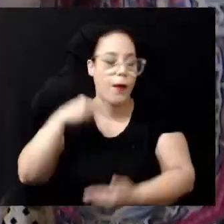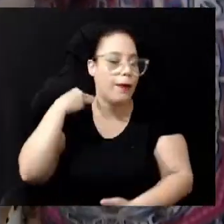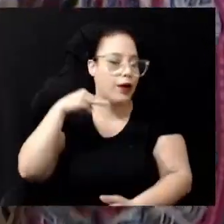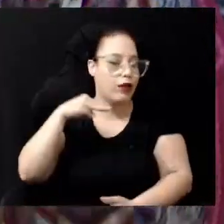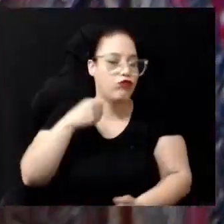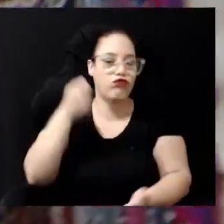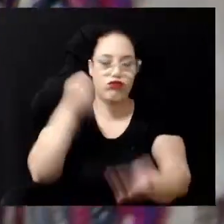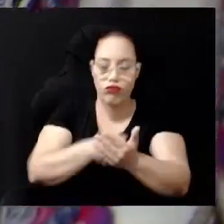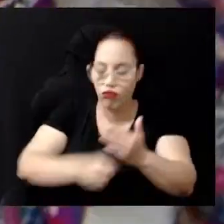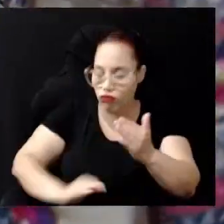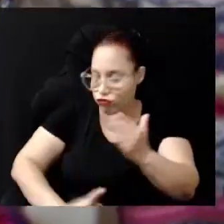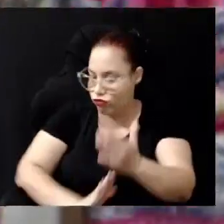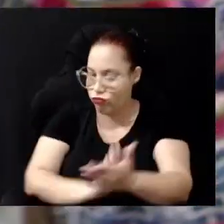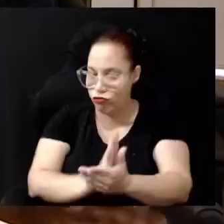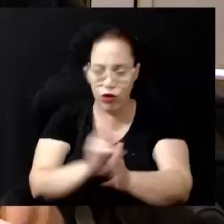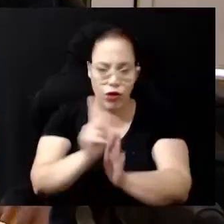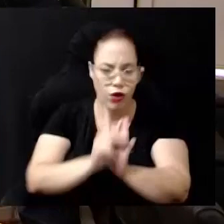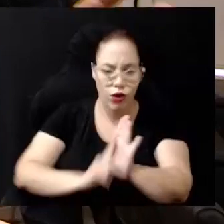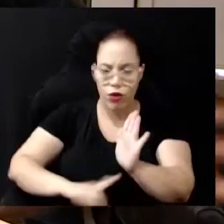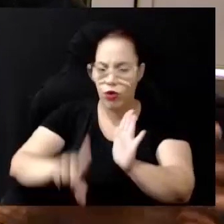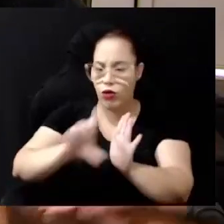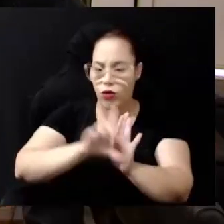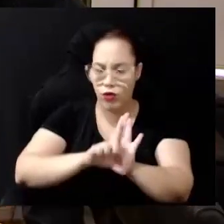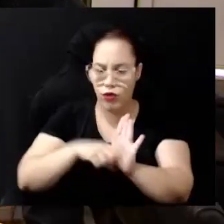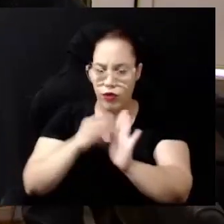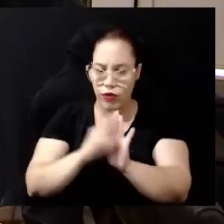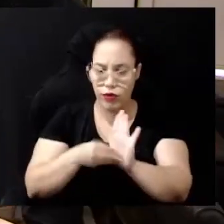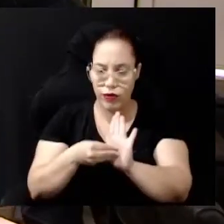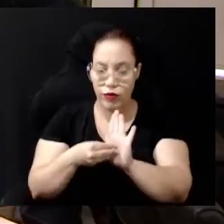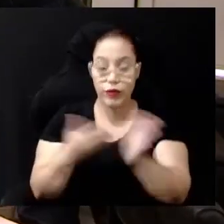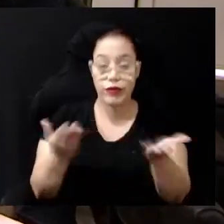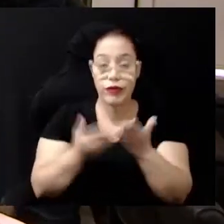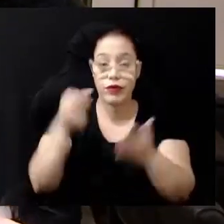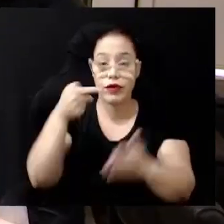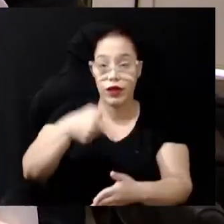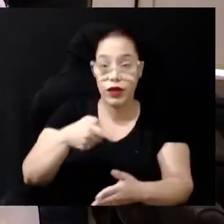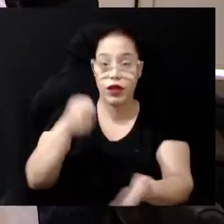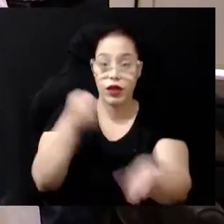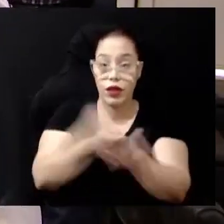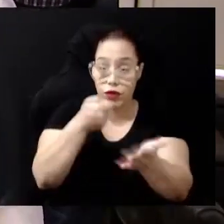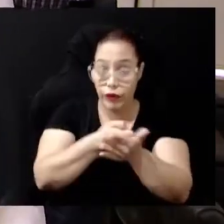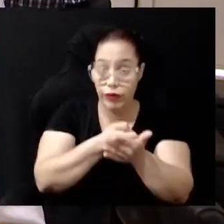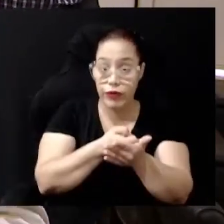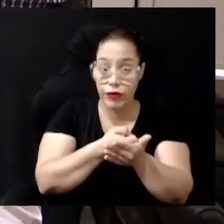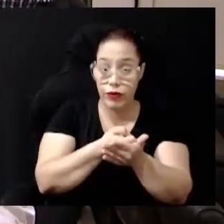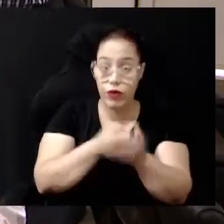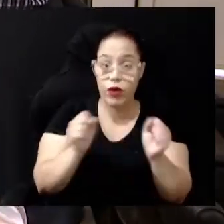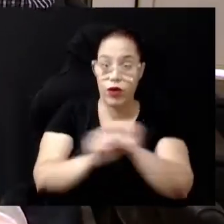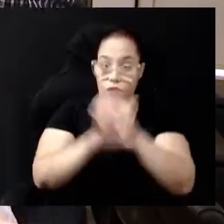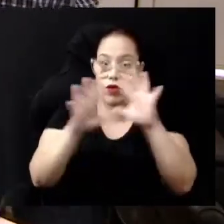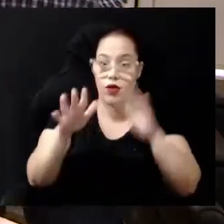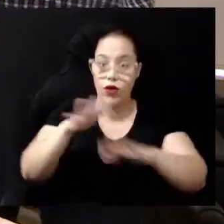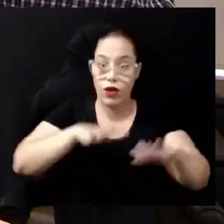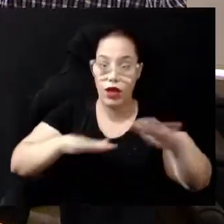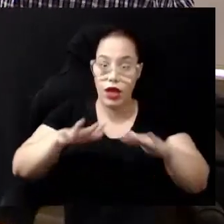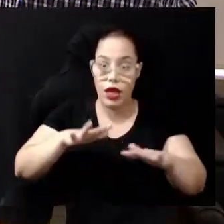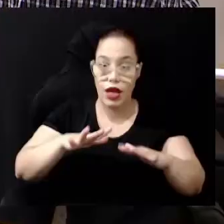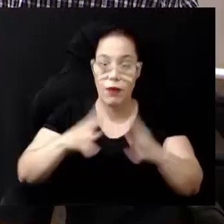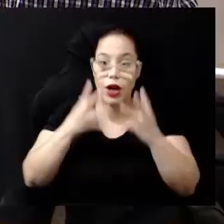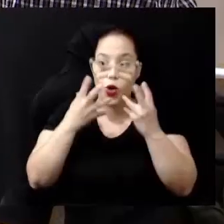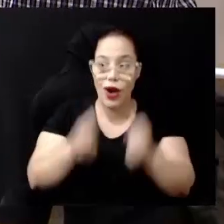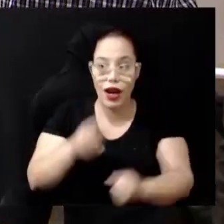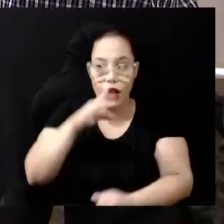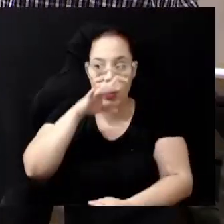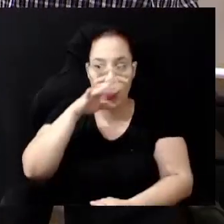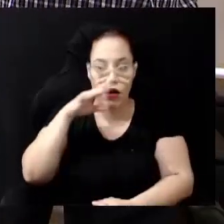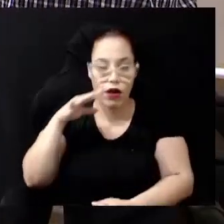aa foi PR acatada virou um projeto de resolução e hoje a gente concretizando é claro que esse é um espaço